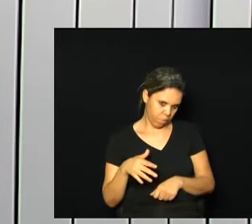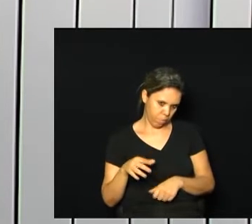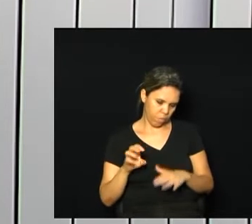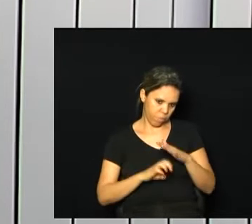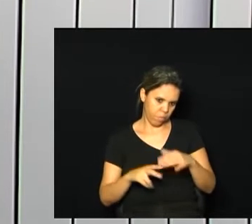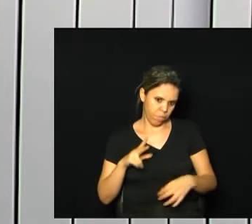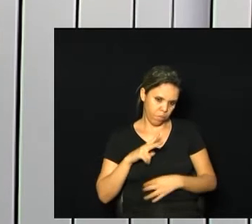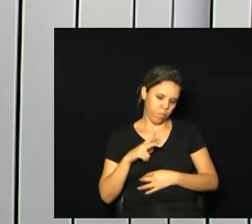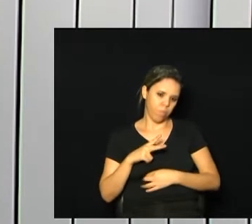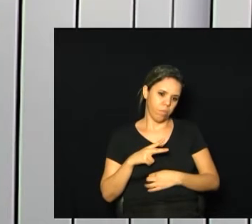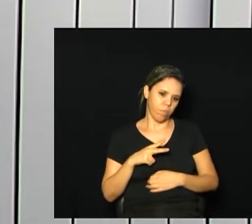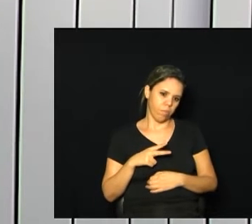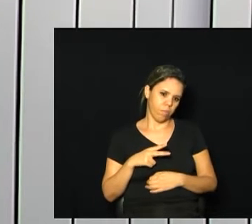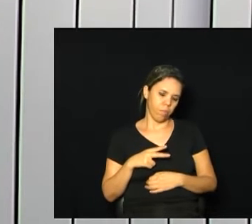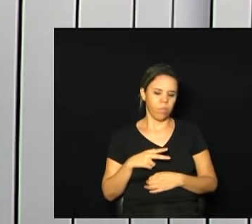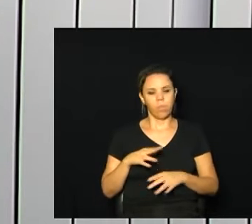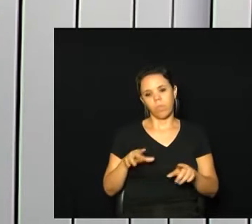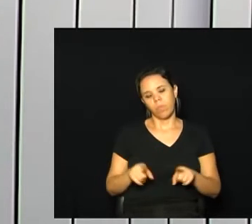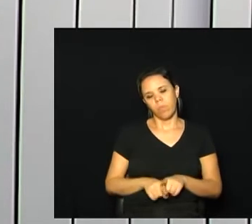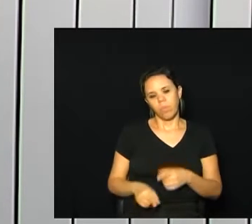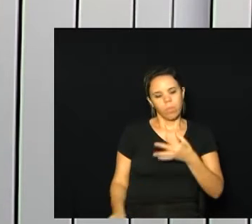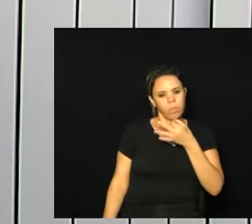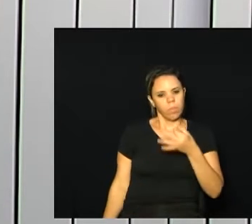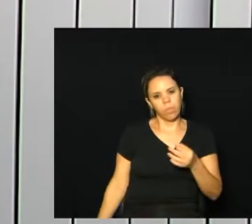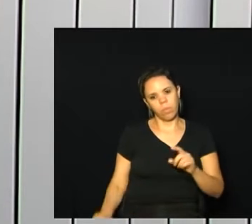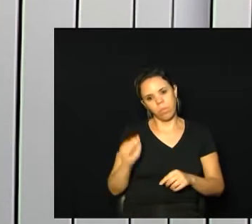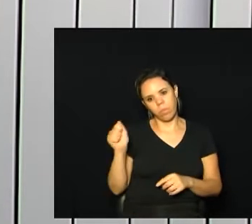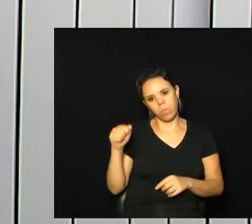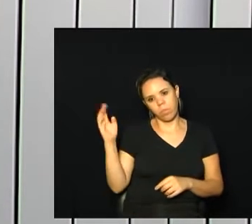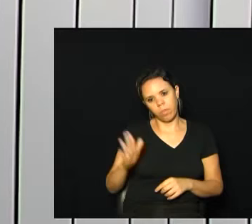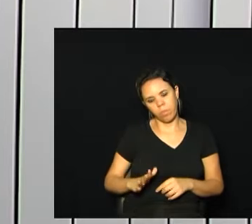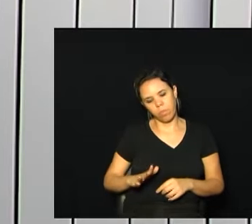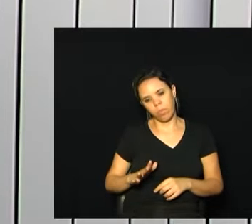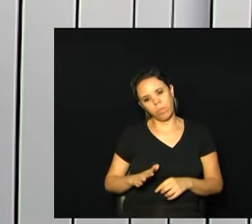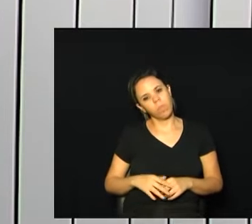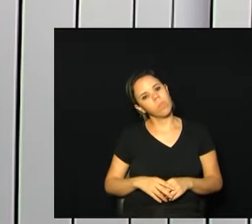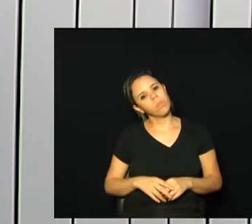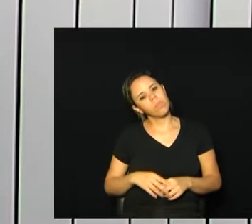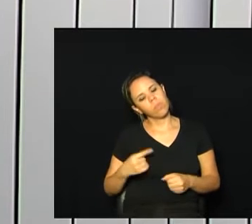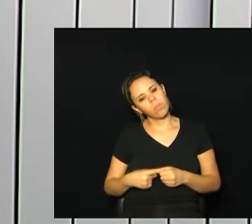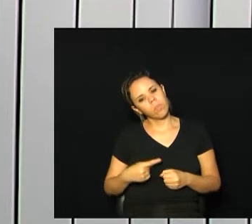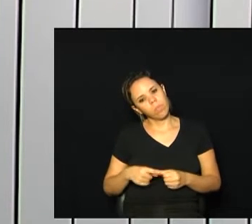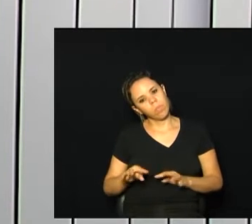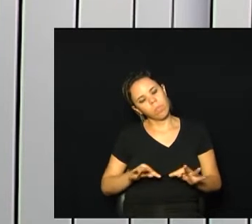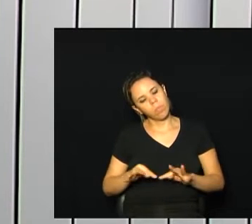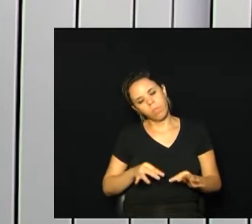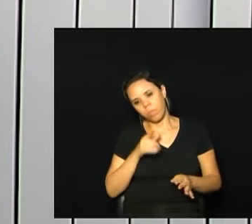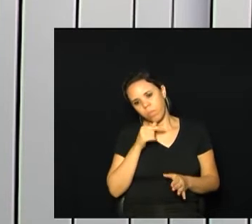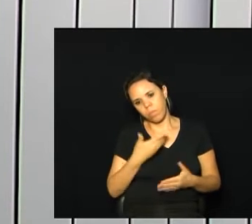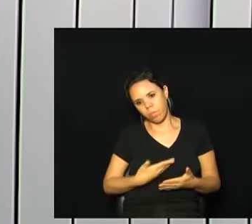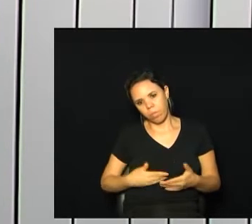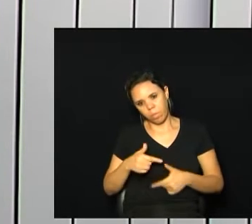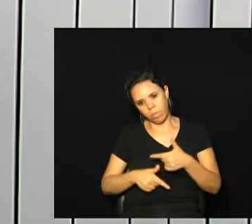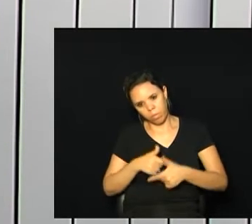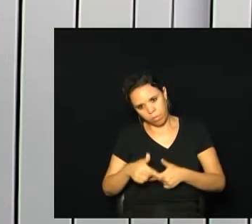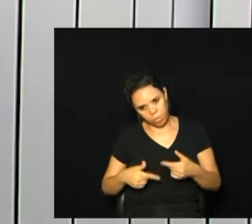iniciativa privada. Do outro lado, por exemplo, a Associação Nacional dos Serviços Municipais de Saneamento diz que o governo trabalha